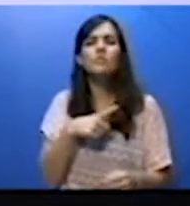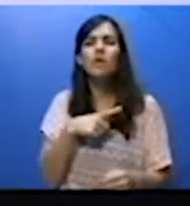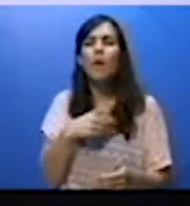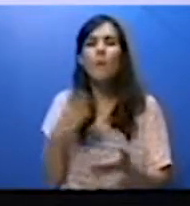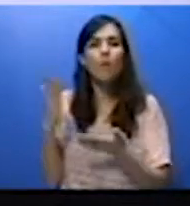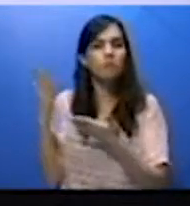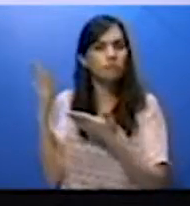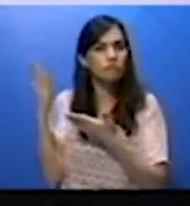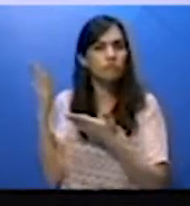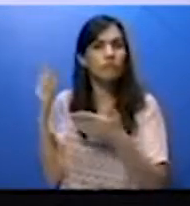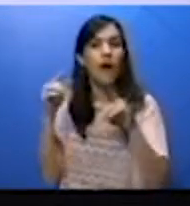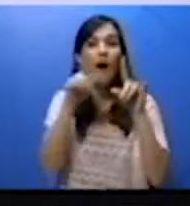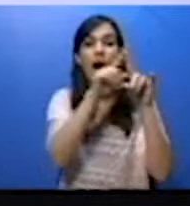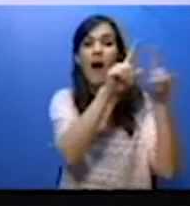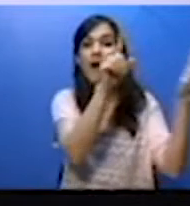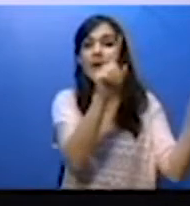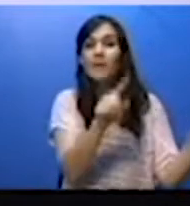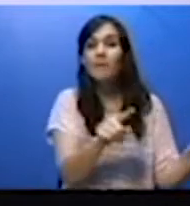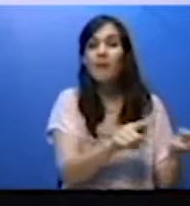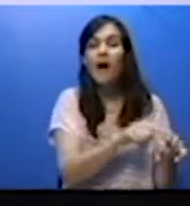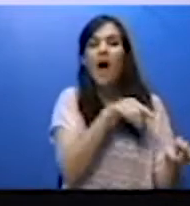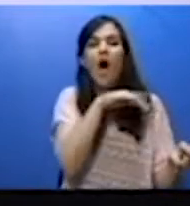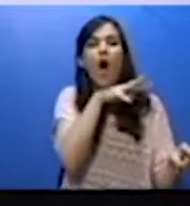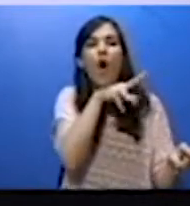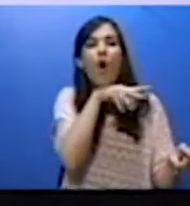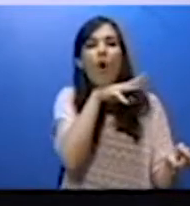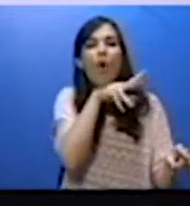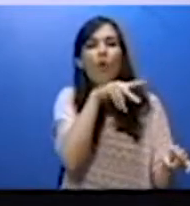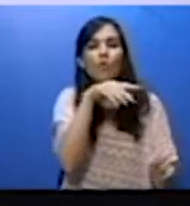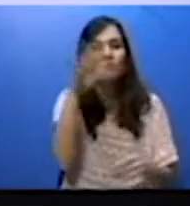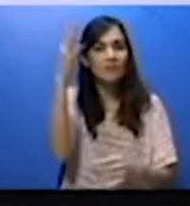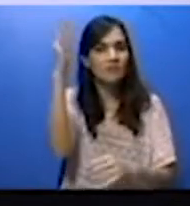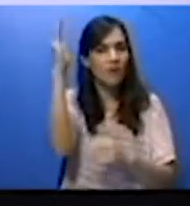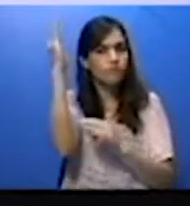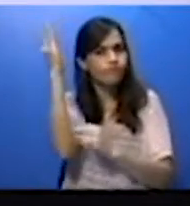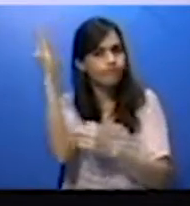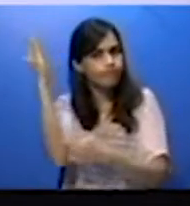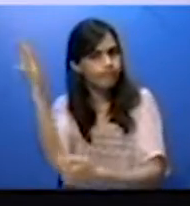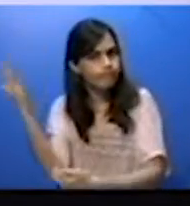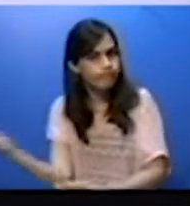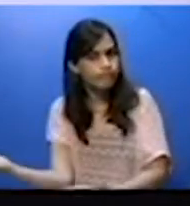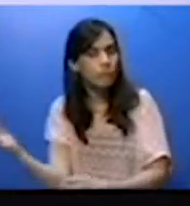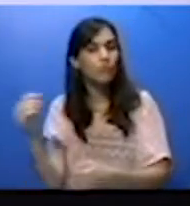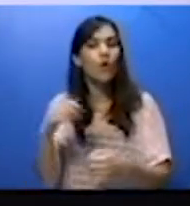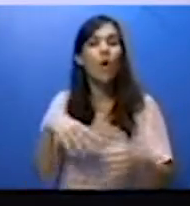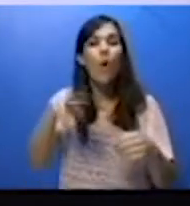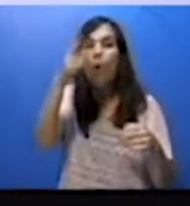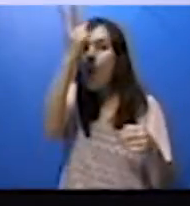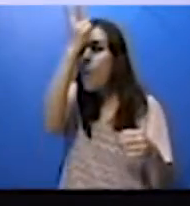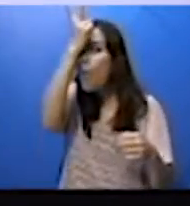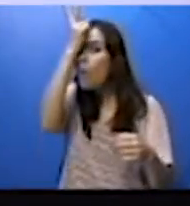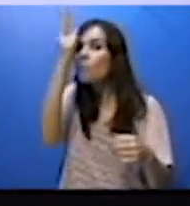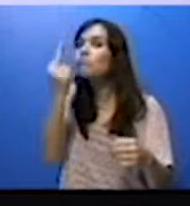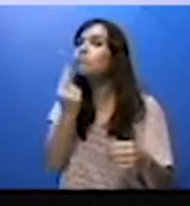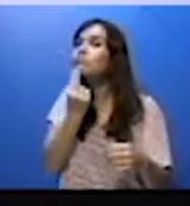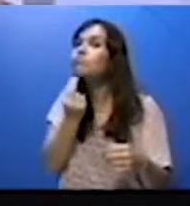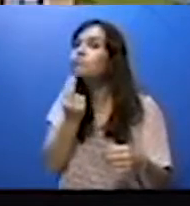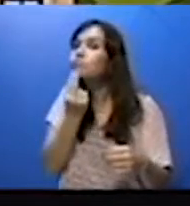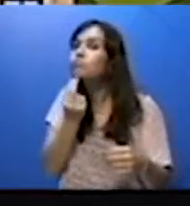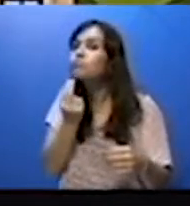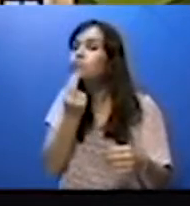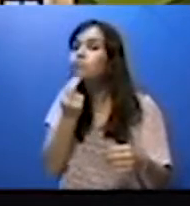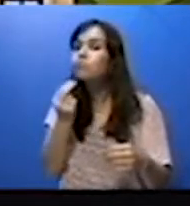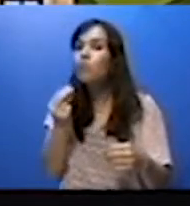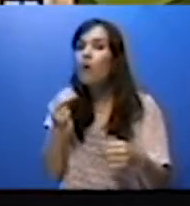a primeira imagem a outra onça cortando a madrinha depois o bode já tá casa num ponto mais bom